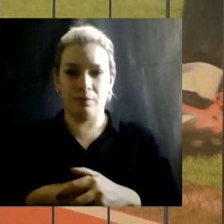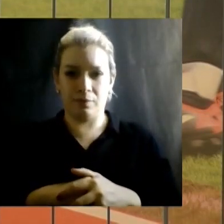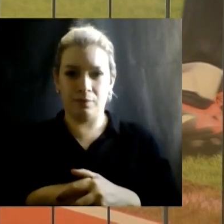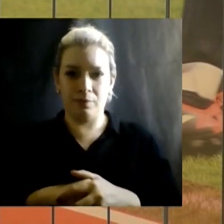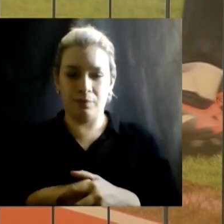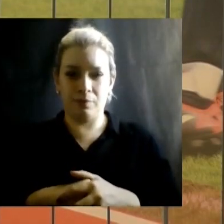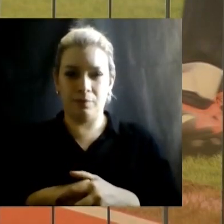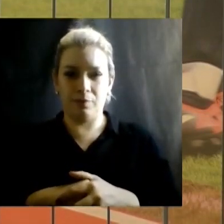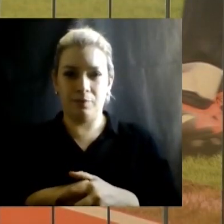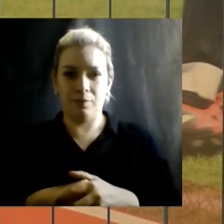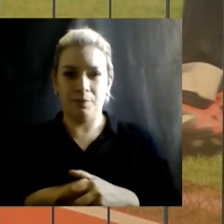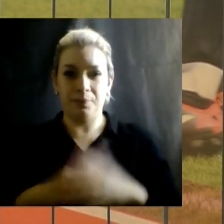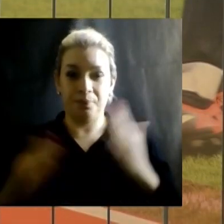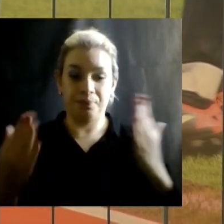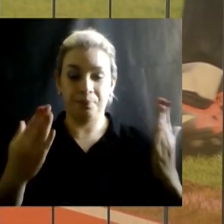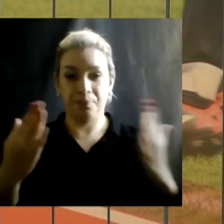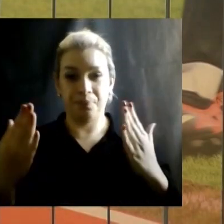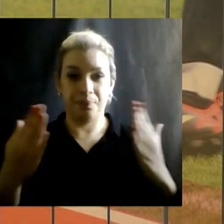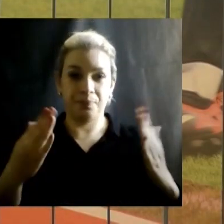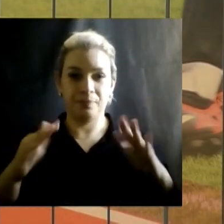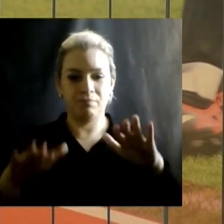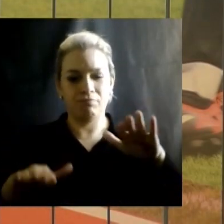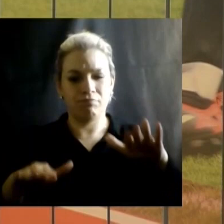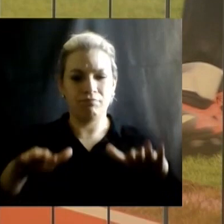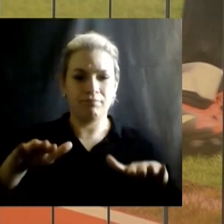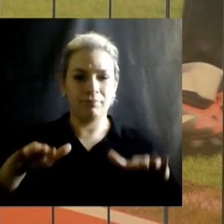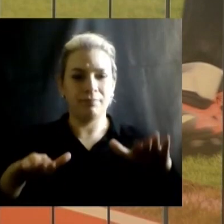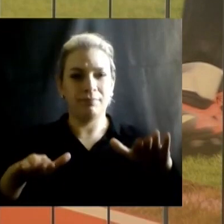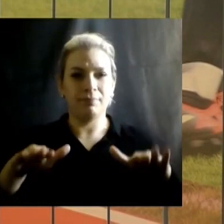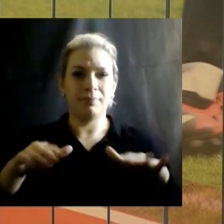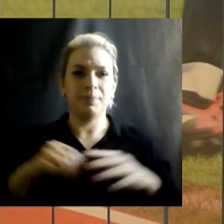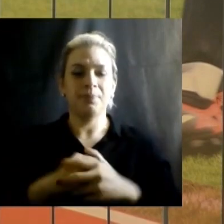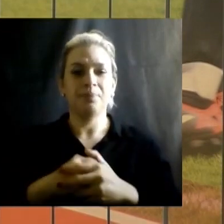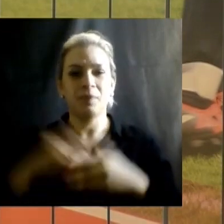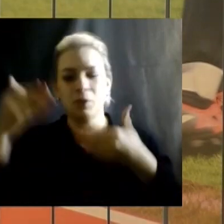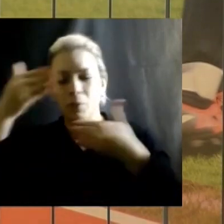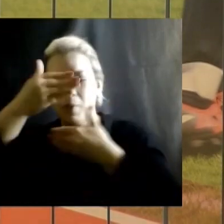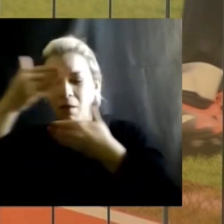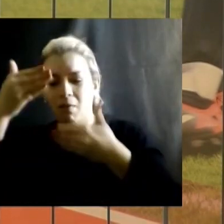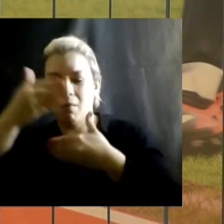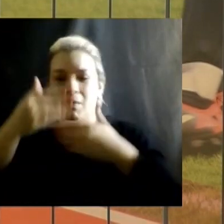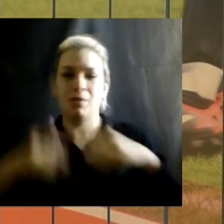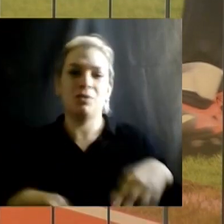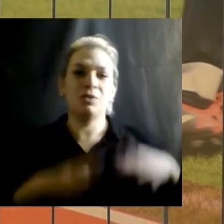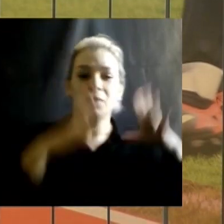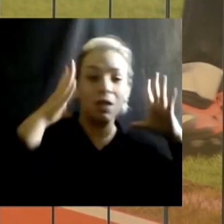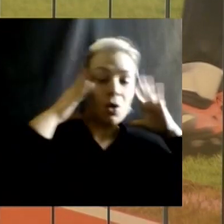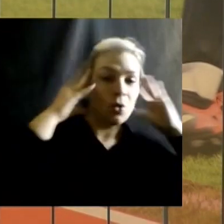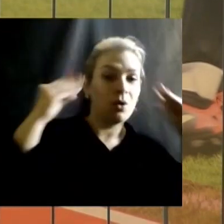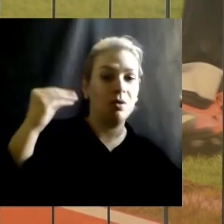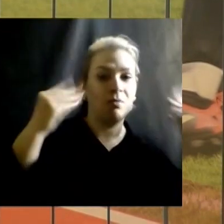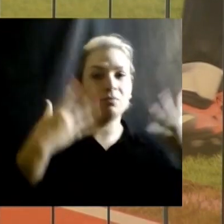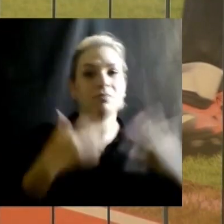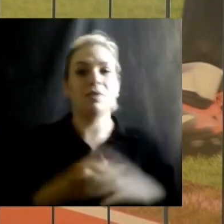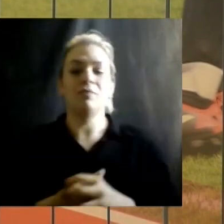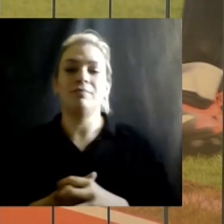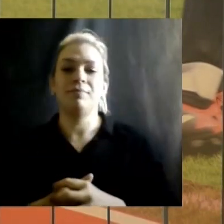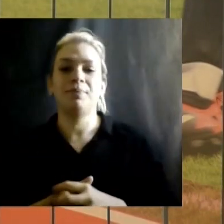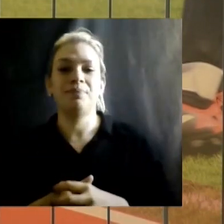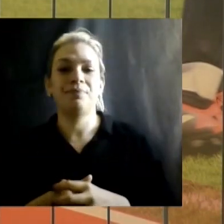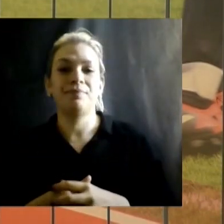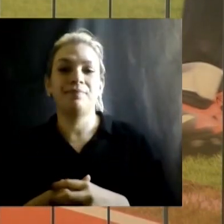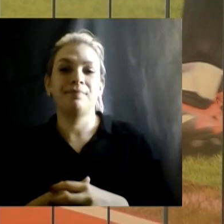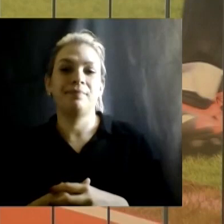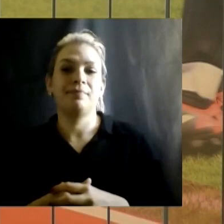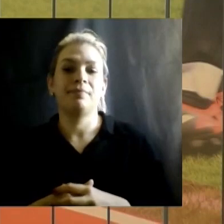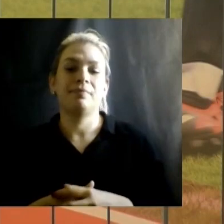mais equilibrado, Marrocos não desistiu, foi buscar a igualdade e está nas oitavas de final, vai enfrentar